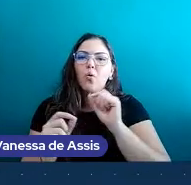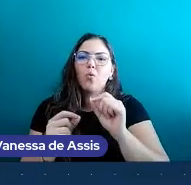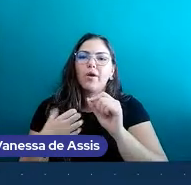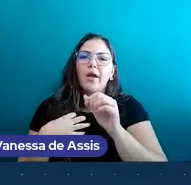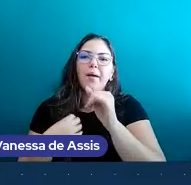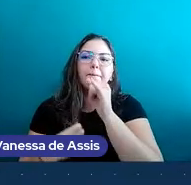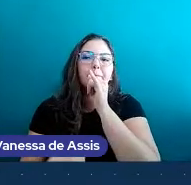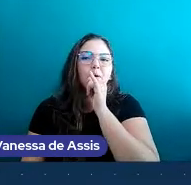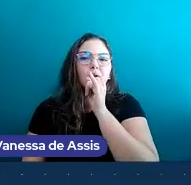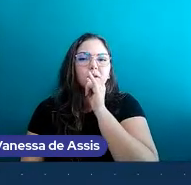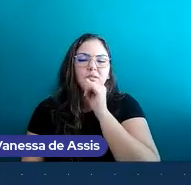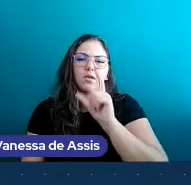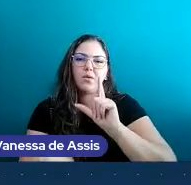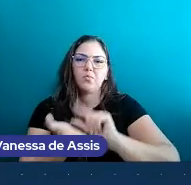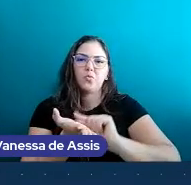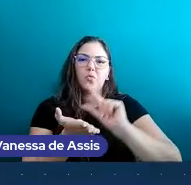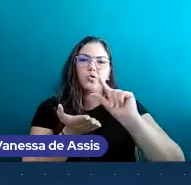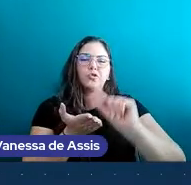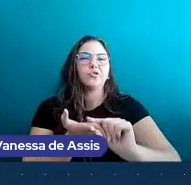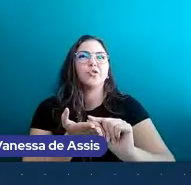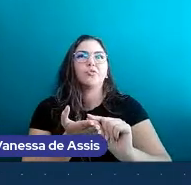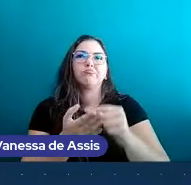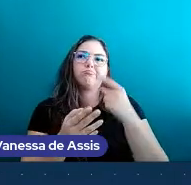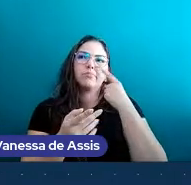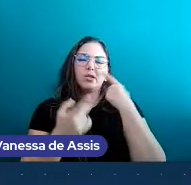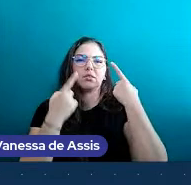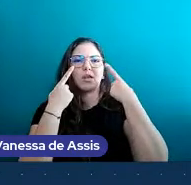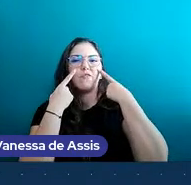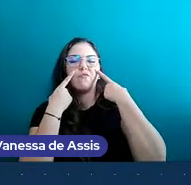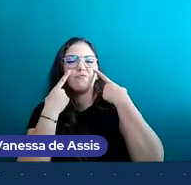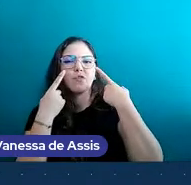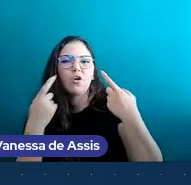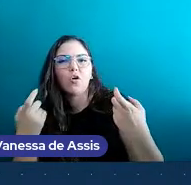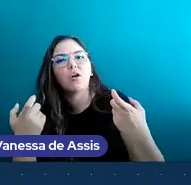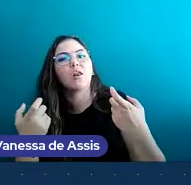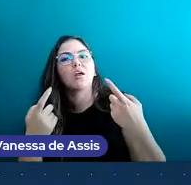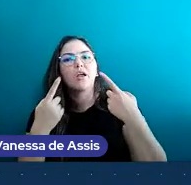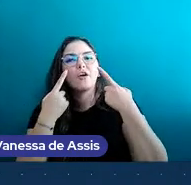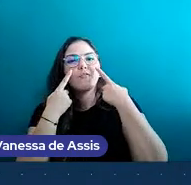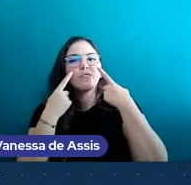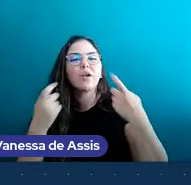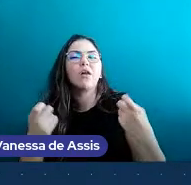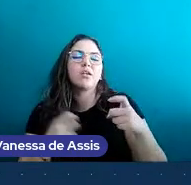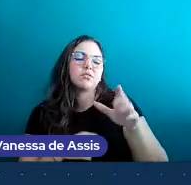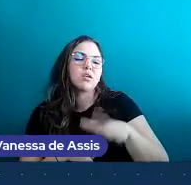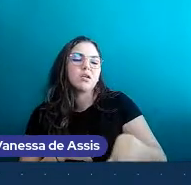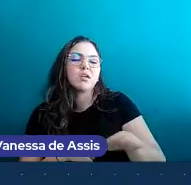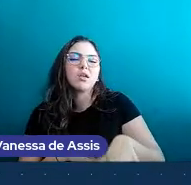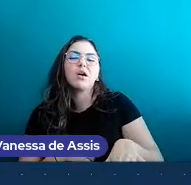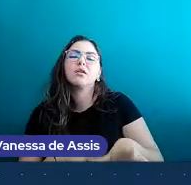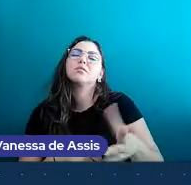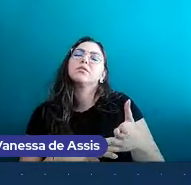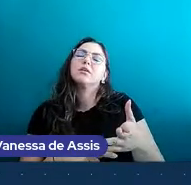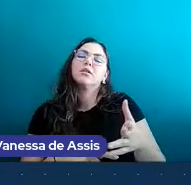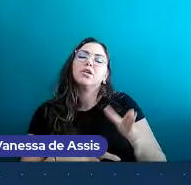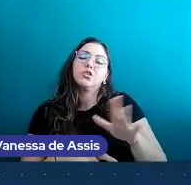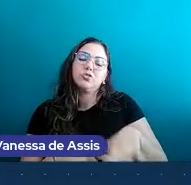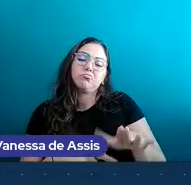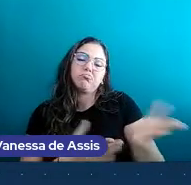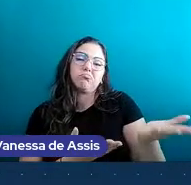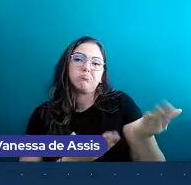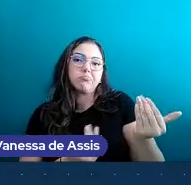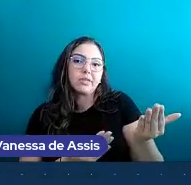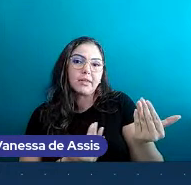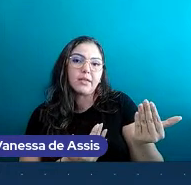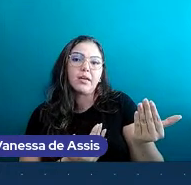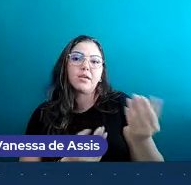sexual ao Conselho Tutelar. Né, meu foco de pesquisa é violência contra crianças e adolescentes. Então, esse